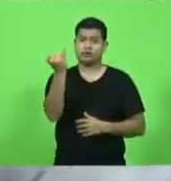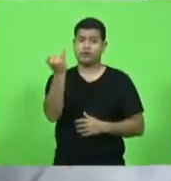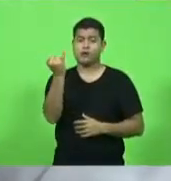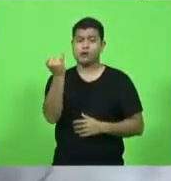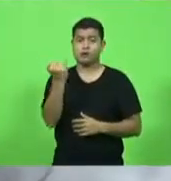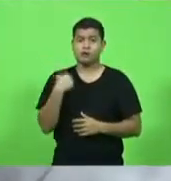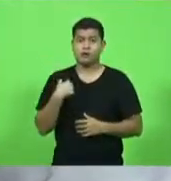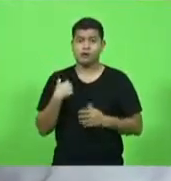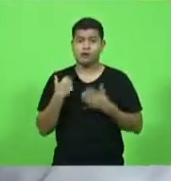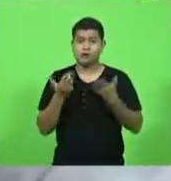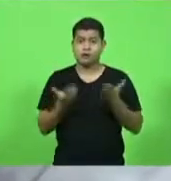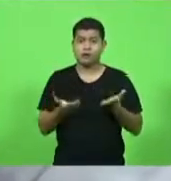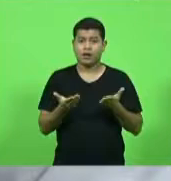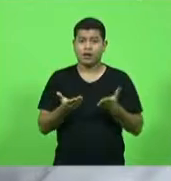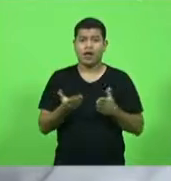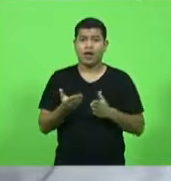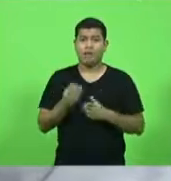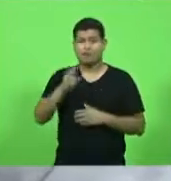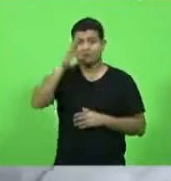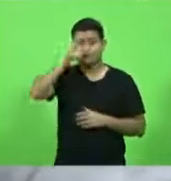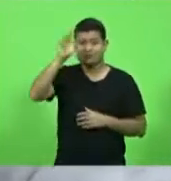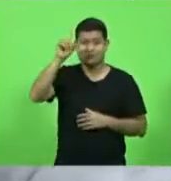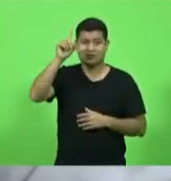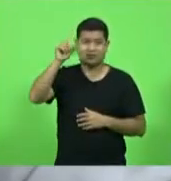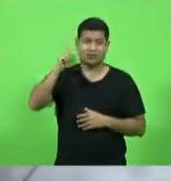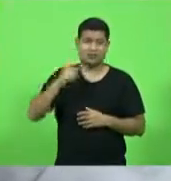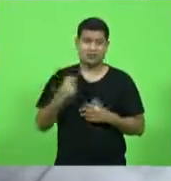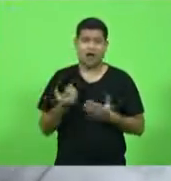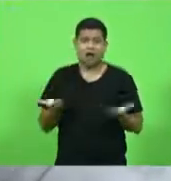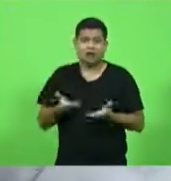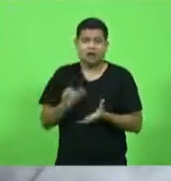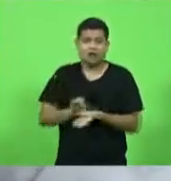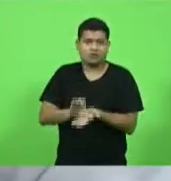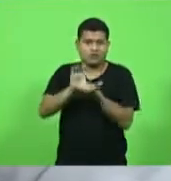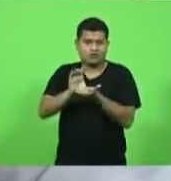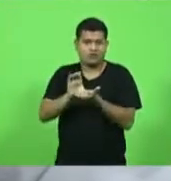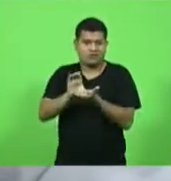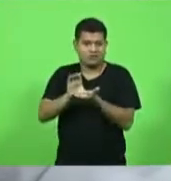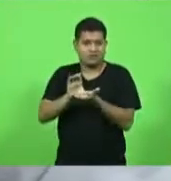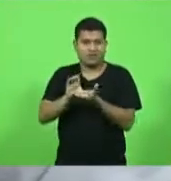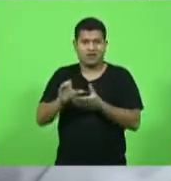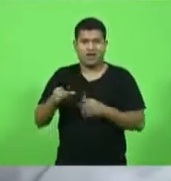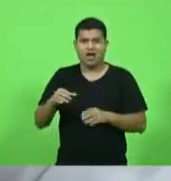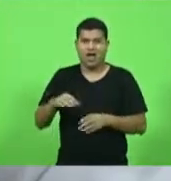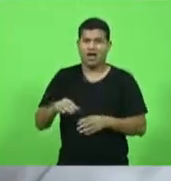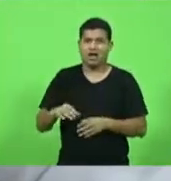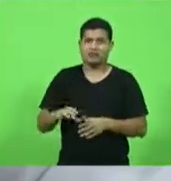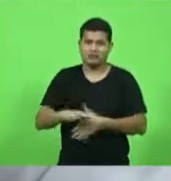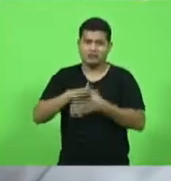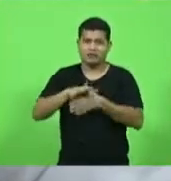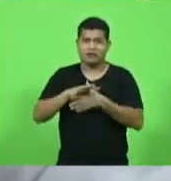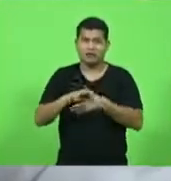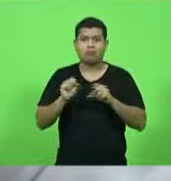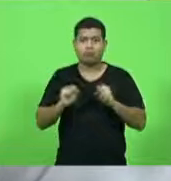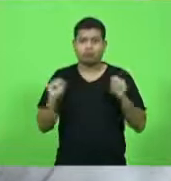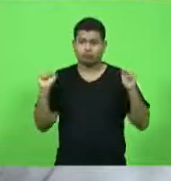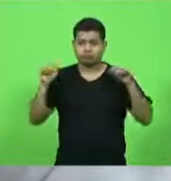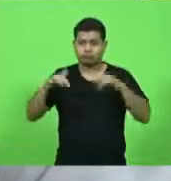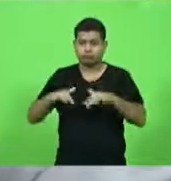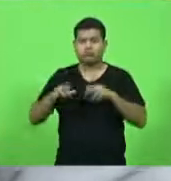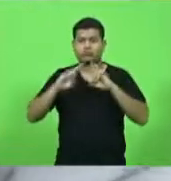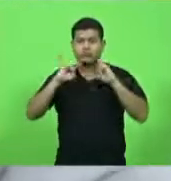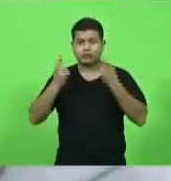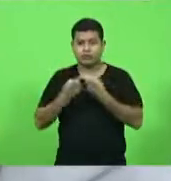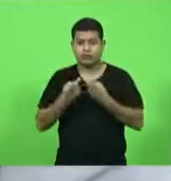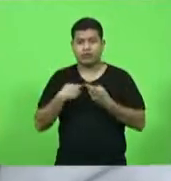de alguns assuntos. Quem sabe o Conselho de Líderes agora possa se reunir e escolher algumas prioridades que estão, como o